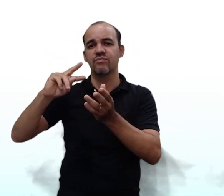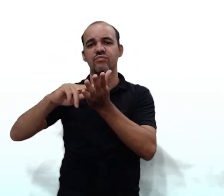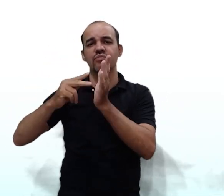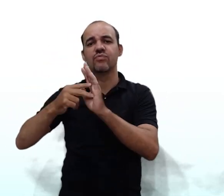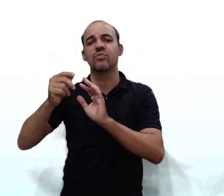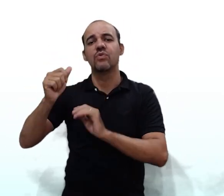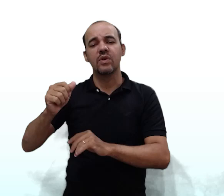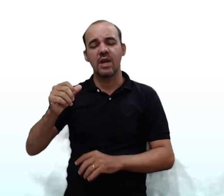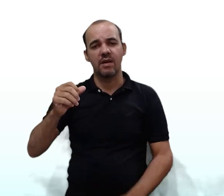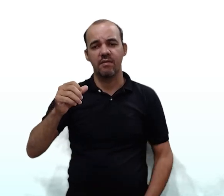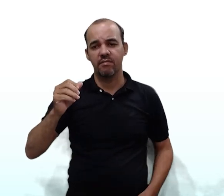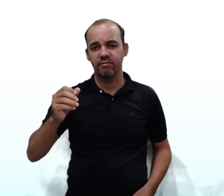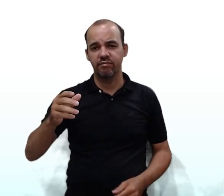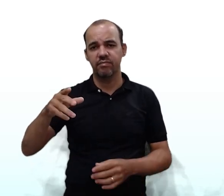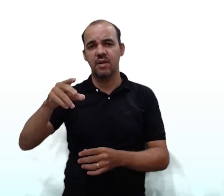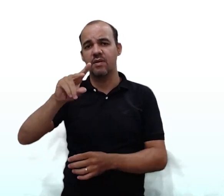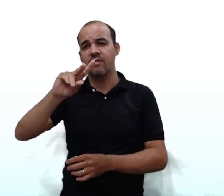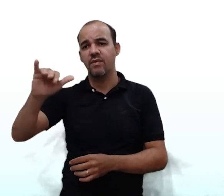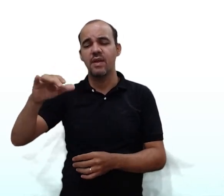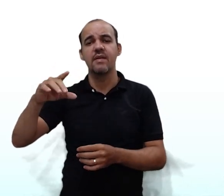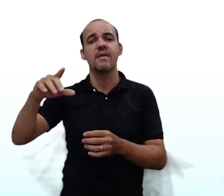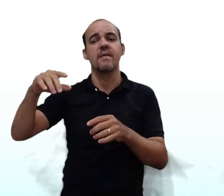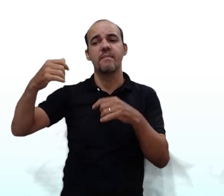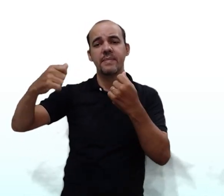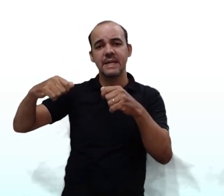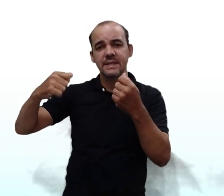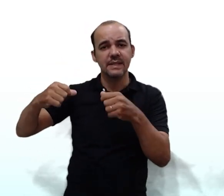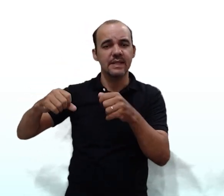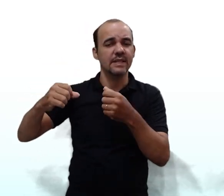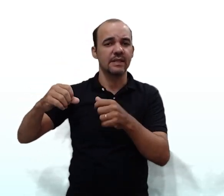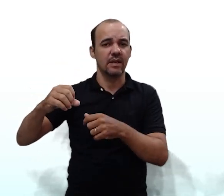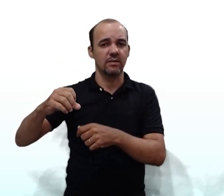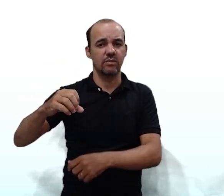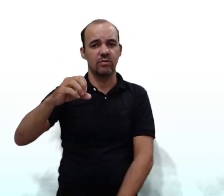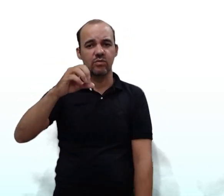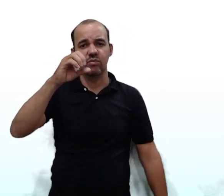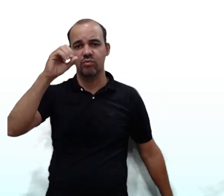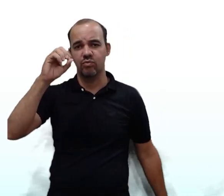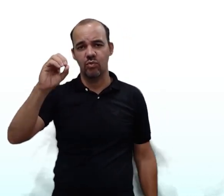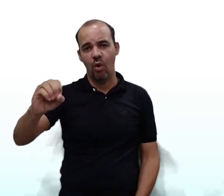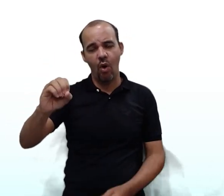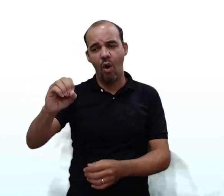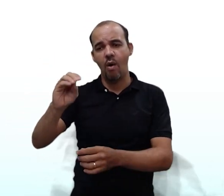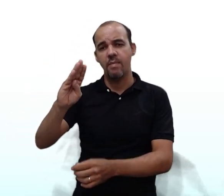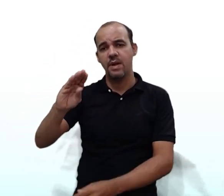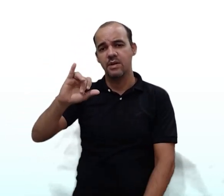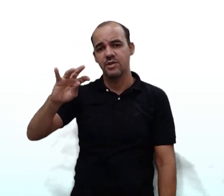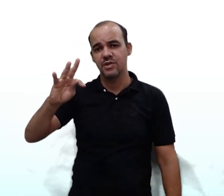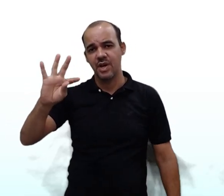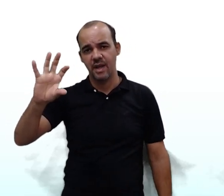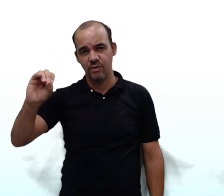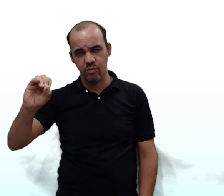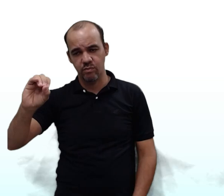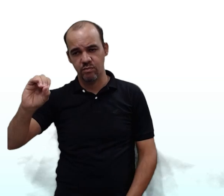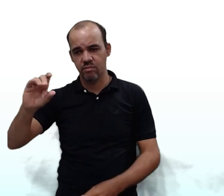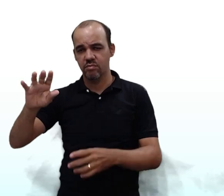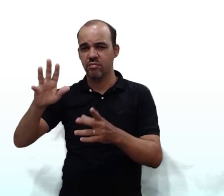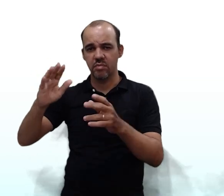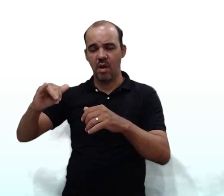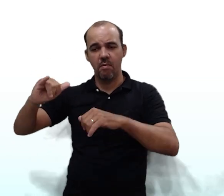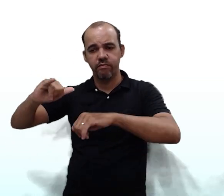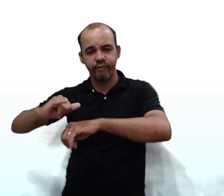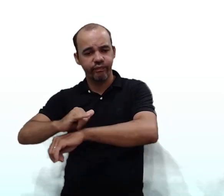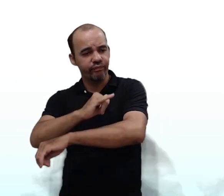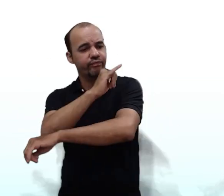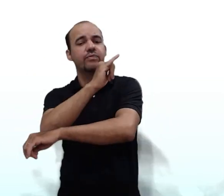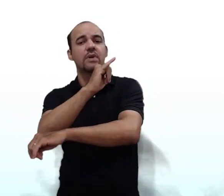transitivos são aqueles que vão exigir um objeto. Como take off, por exemplo. Take off é um verbo frasal